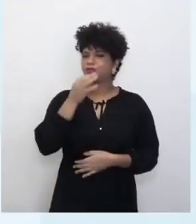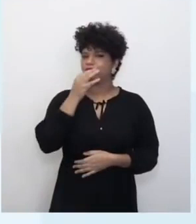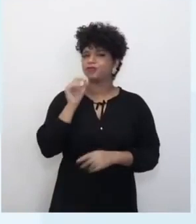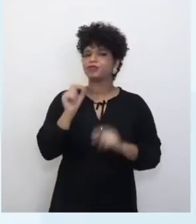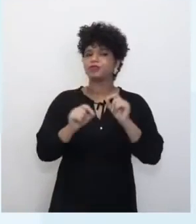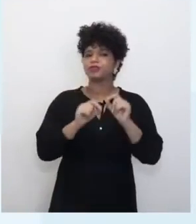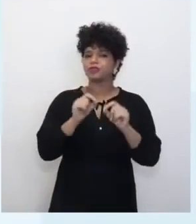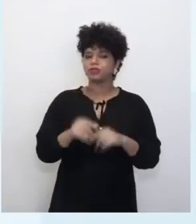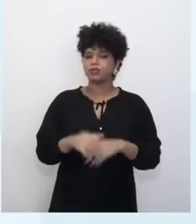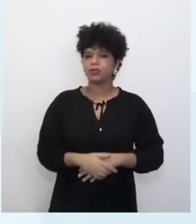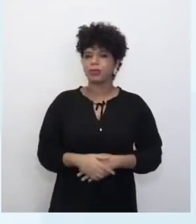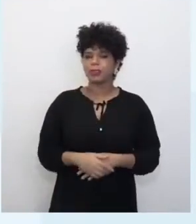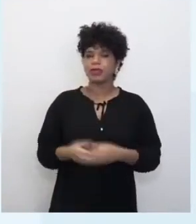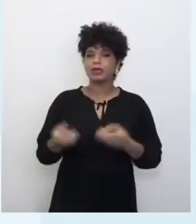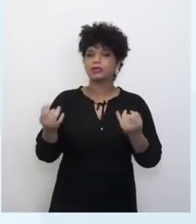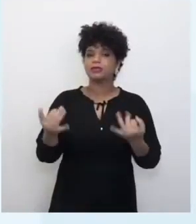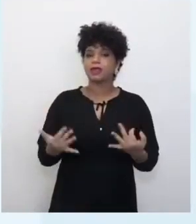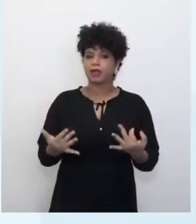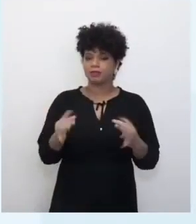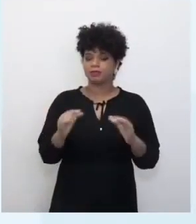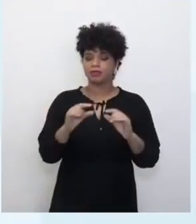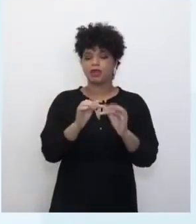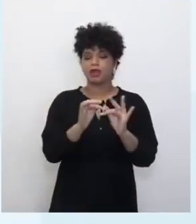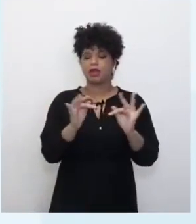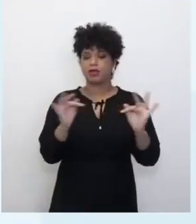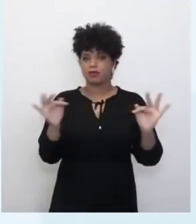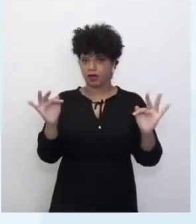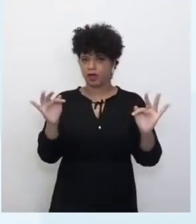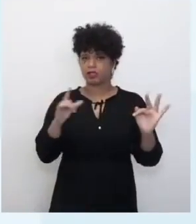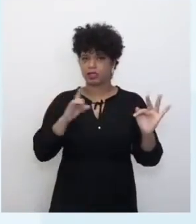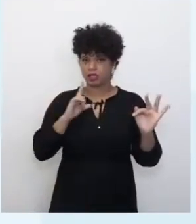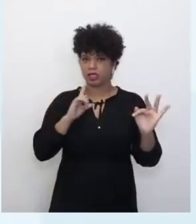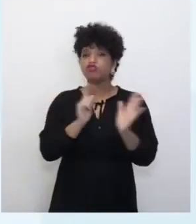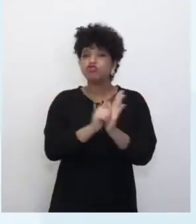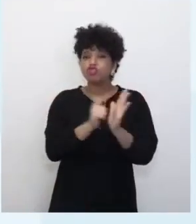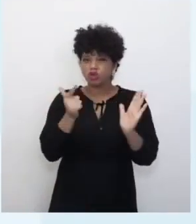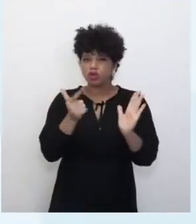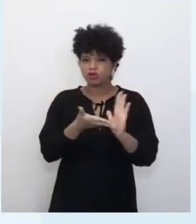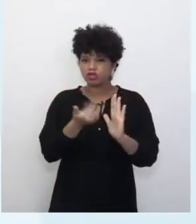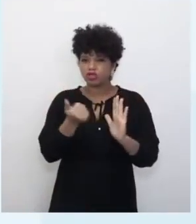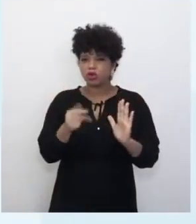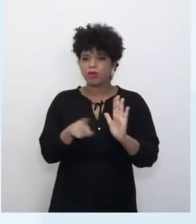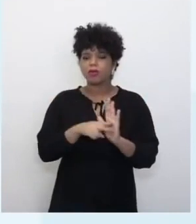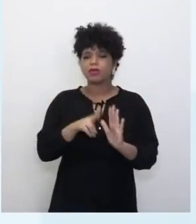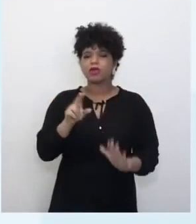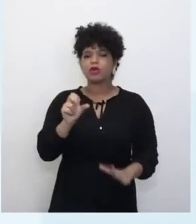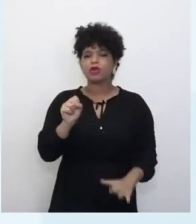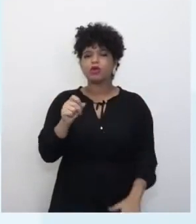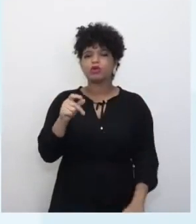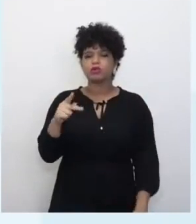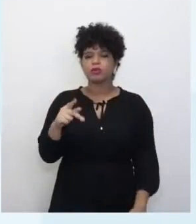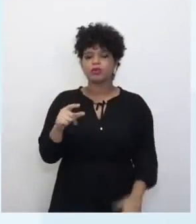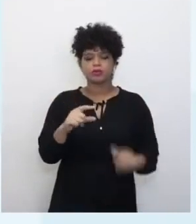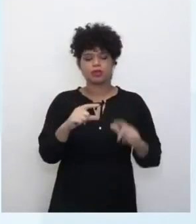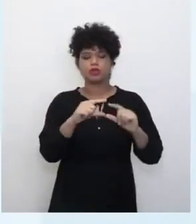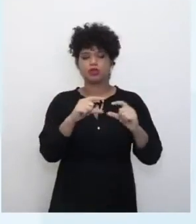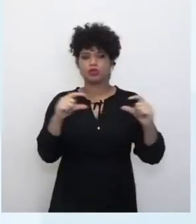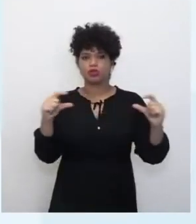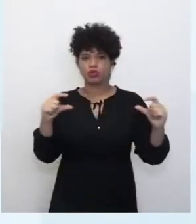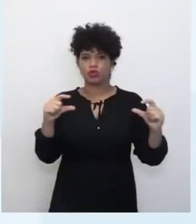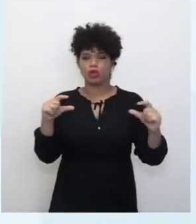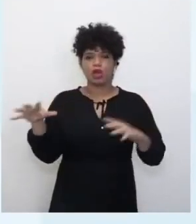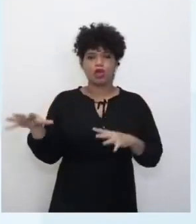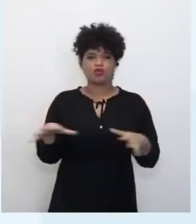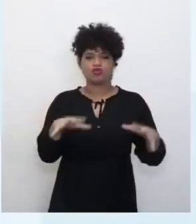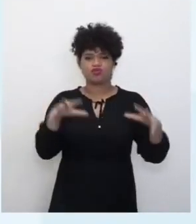precisam argumentar sobre a seguinte afirmação retirada do texto do jornal da USP. Poluição